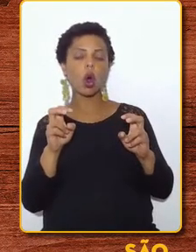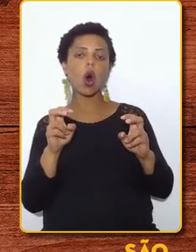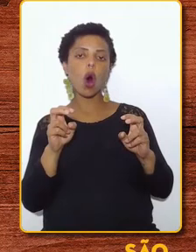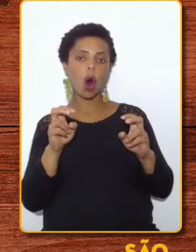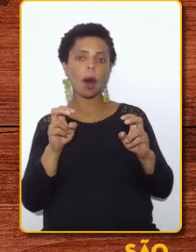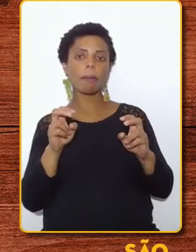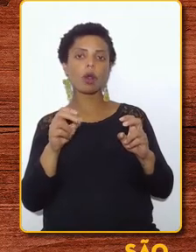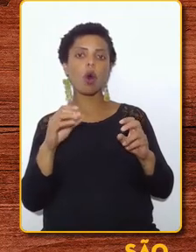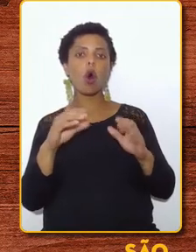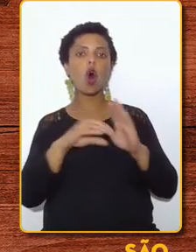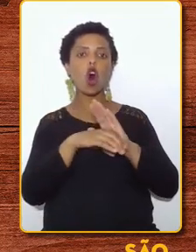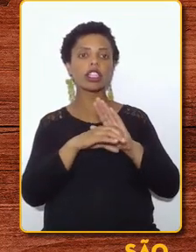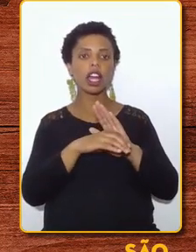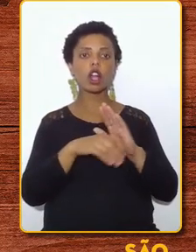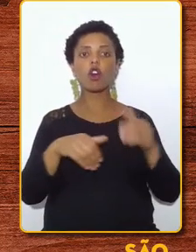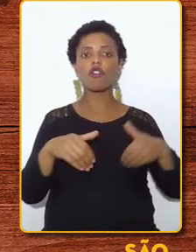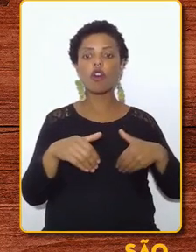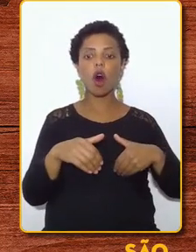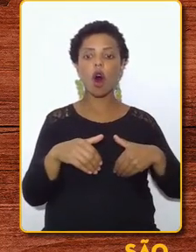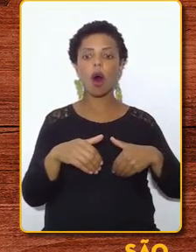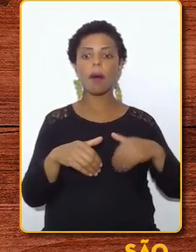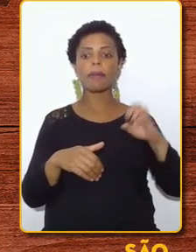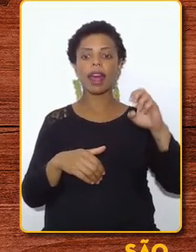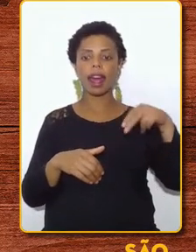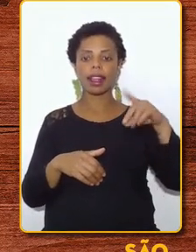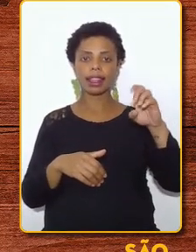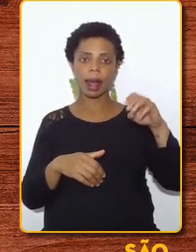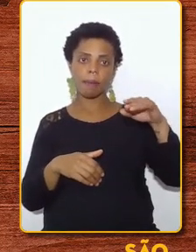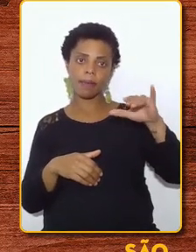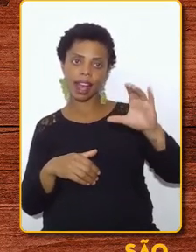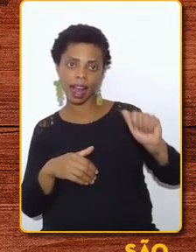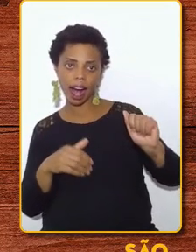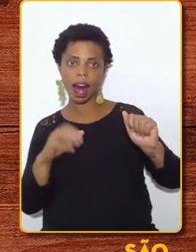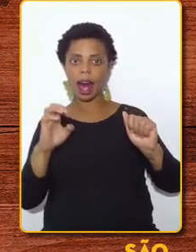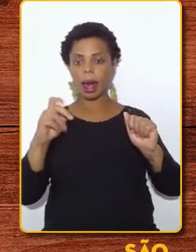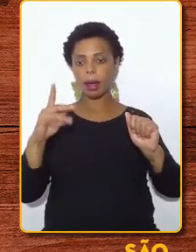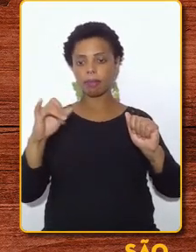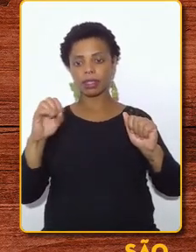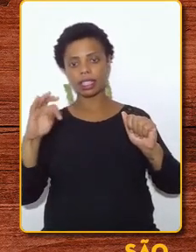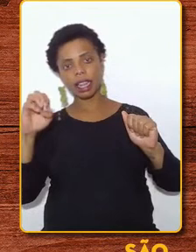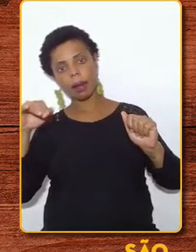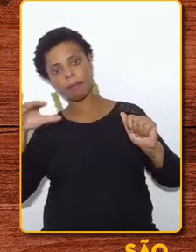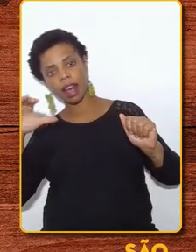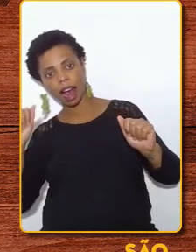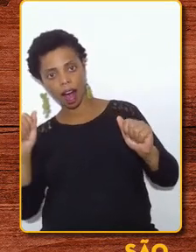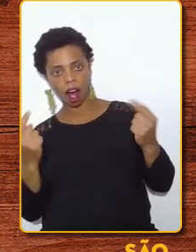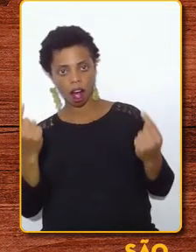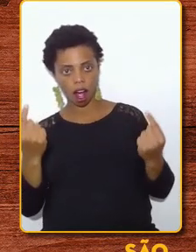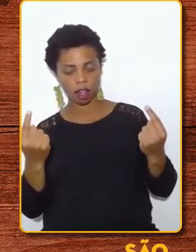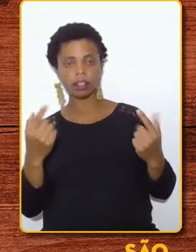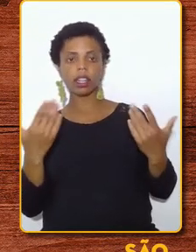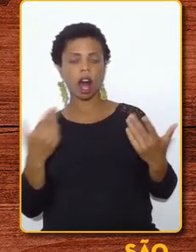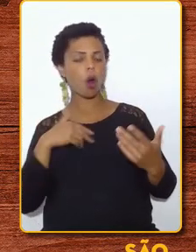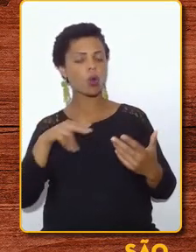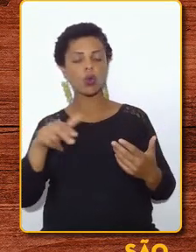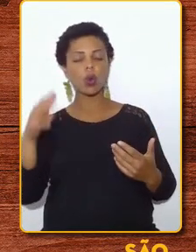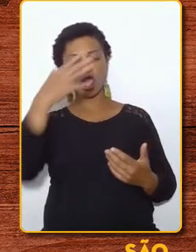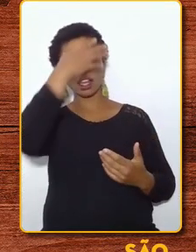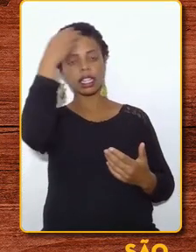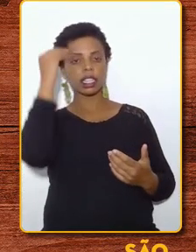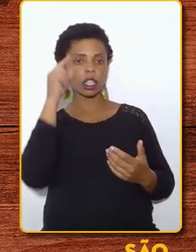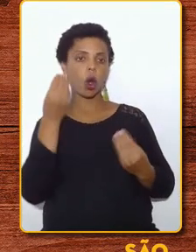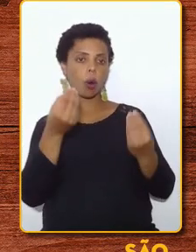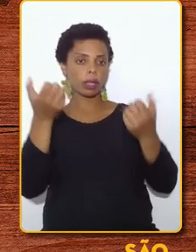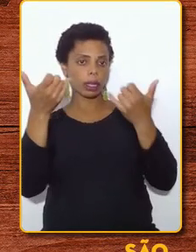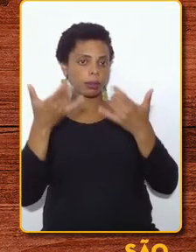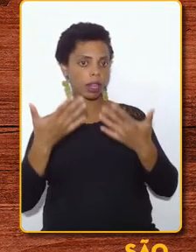e que você falou um pouquinho da fome estrutural ali na sua primeira fala, e eu nunca mais esqueci, né? Assim, ficou muito na minha cabeça.